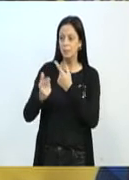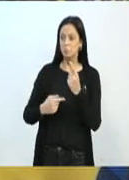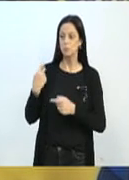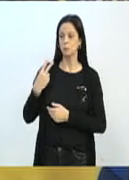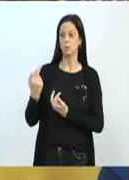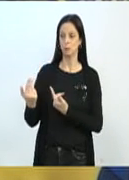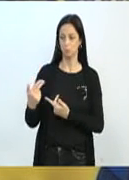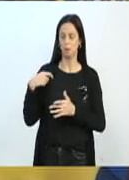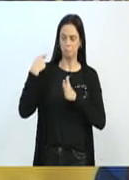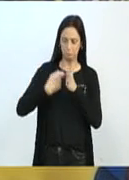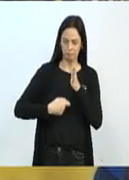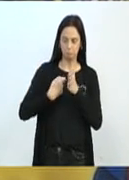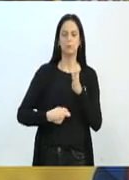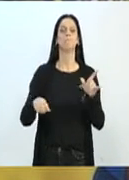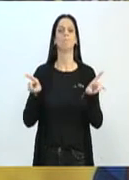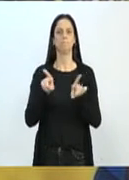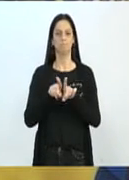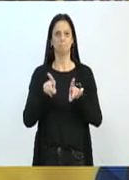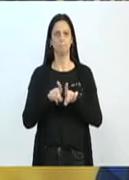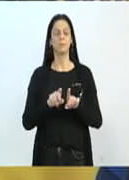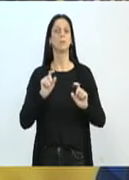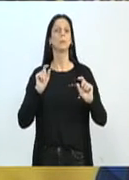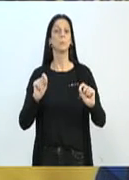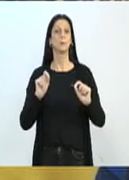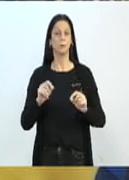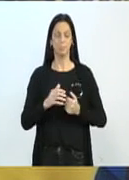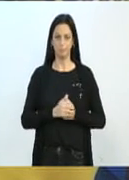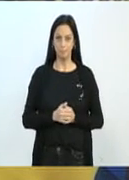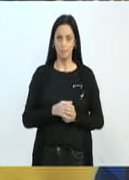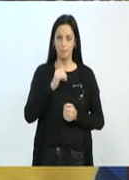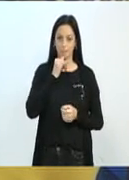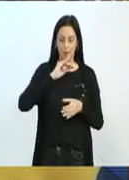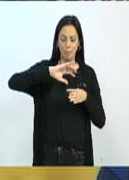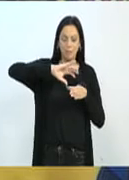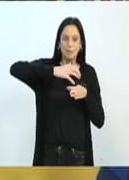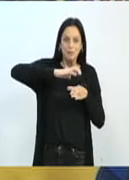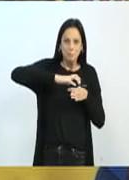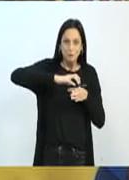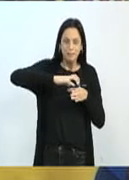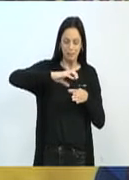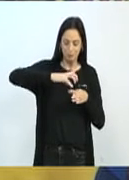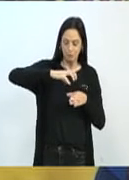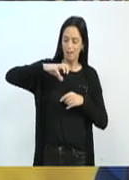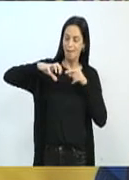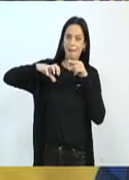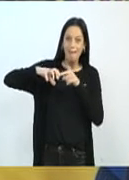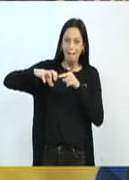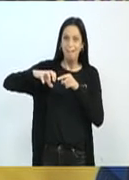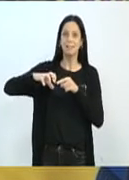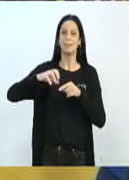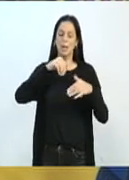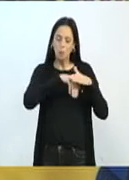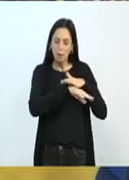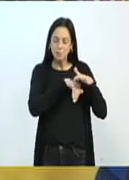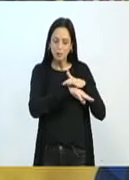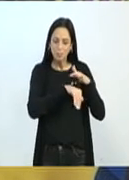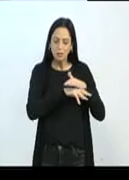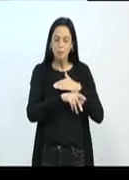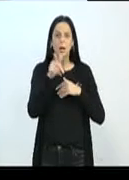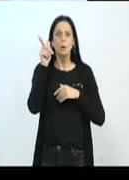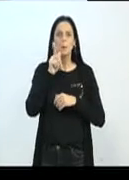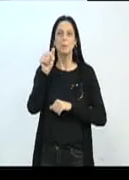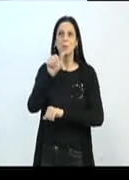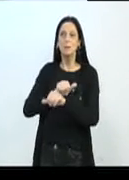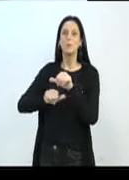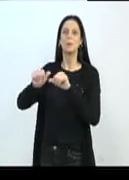colegas vereadores que arrecadação de tampinhas plásticas em prol da causa animal tenho deixado meu gabinete